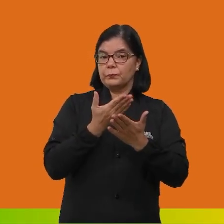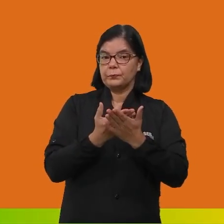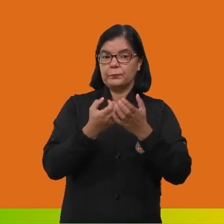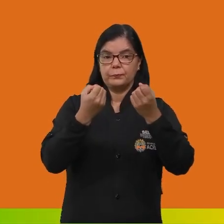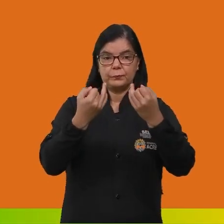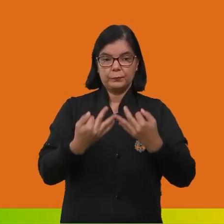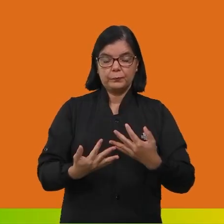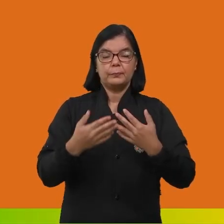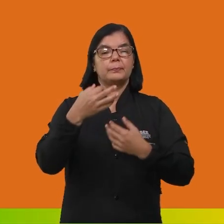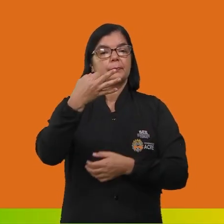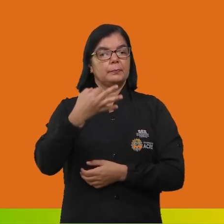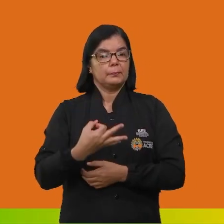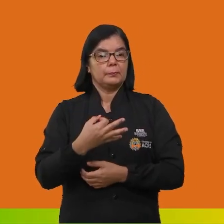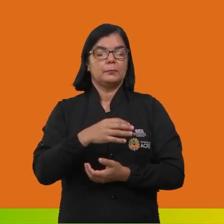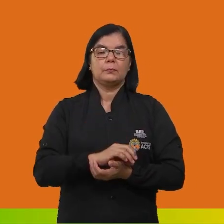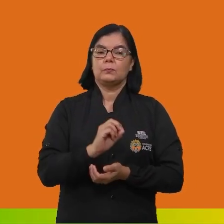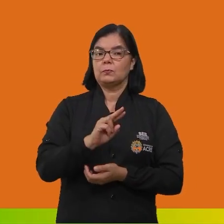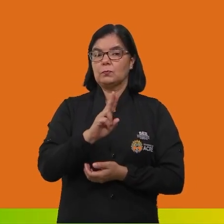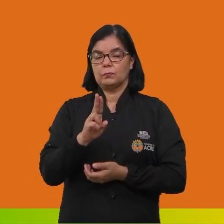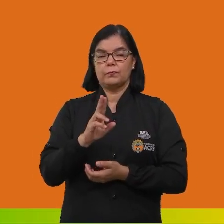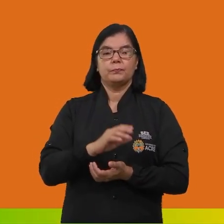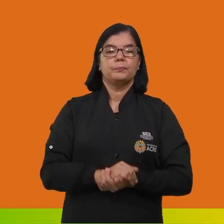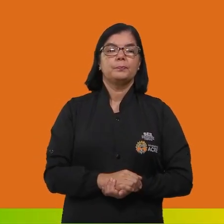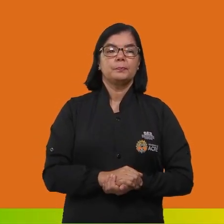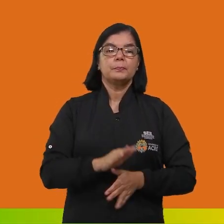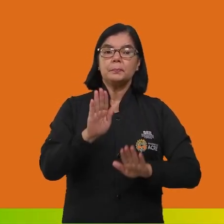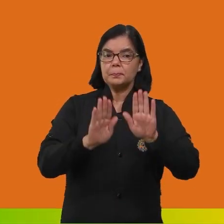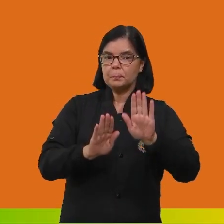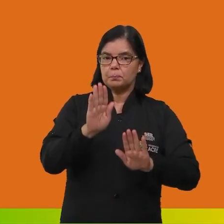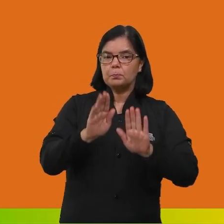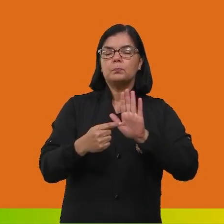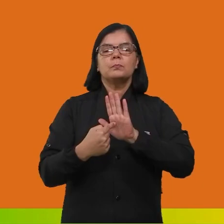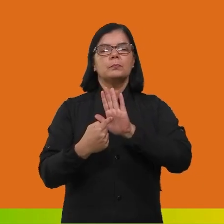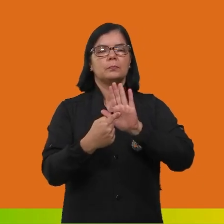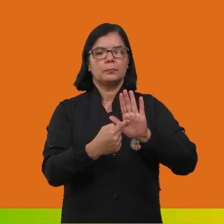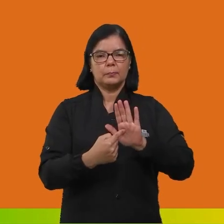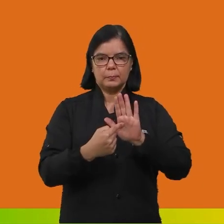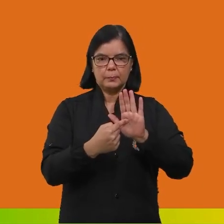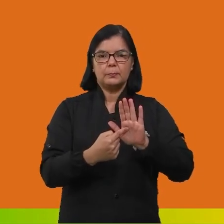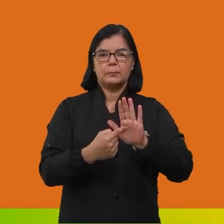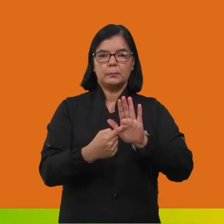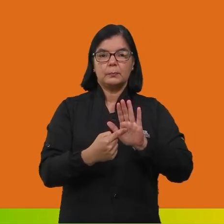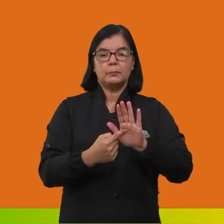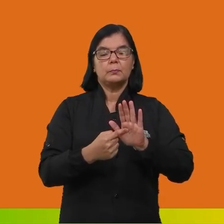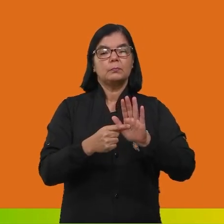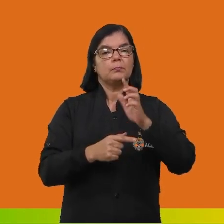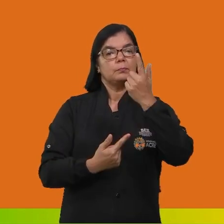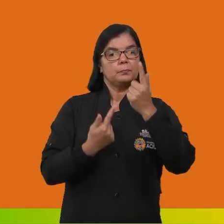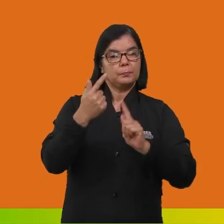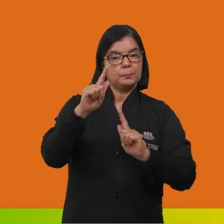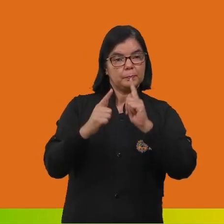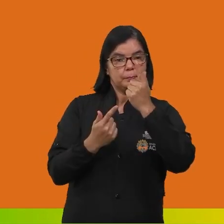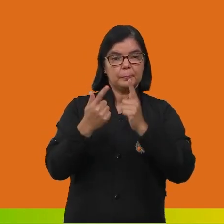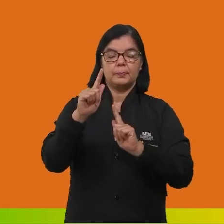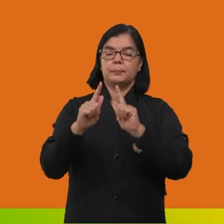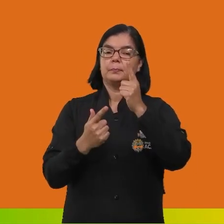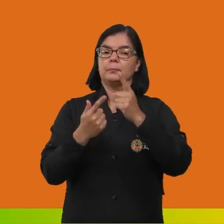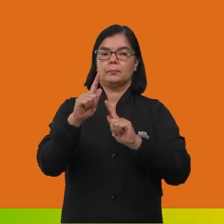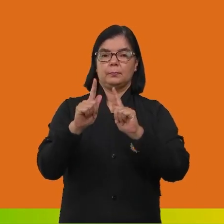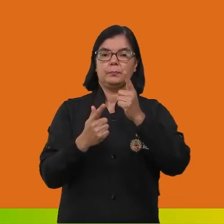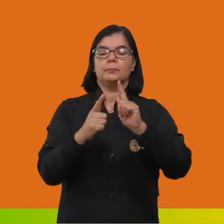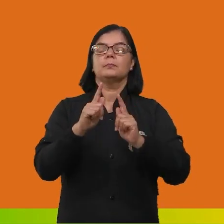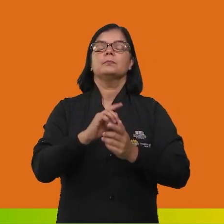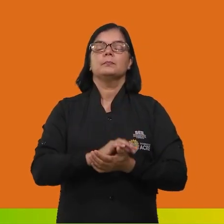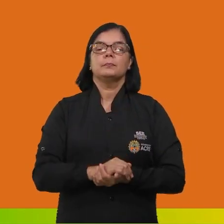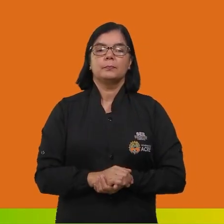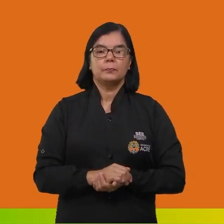diz, vamos ver se ela está falando a verdade ou não. A pantomima, ela é uma representação que se